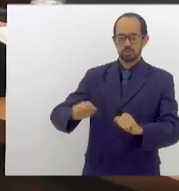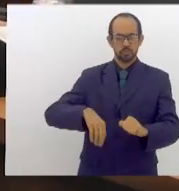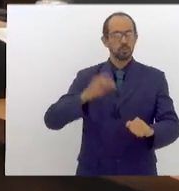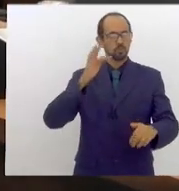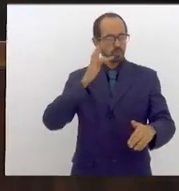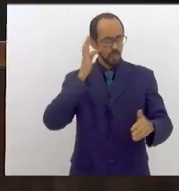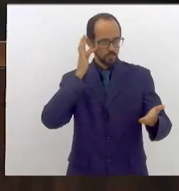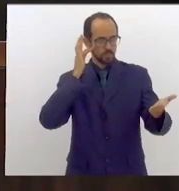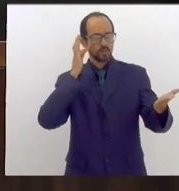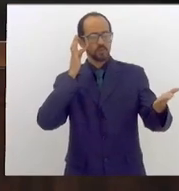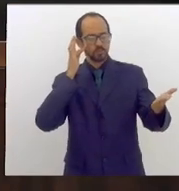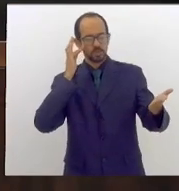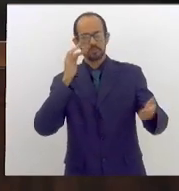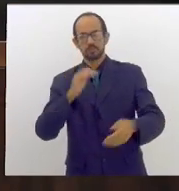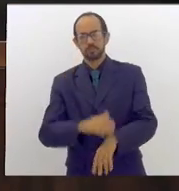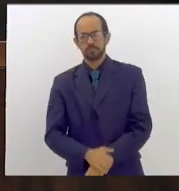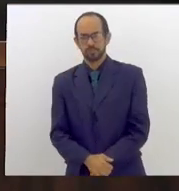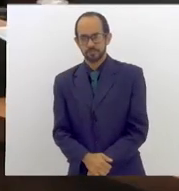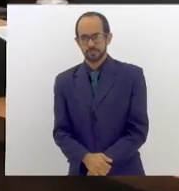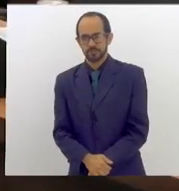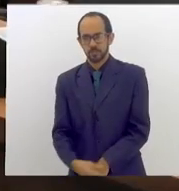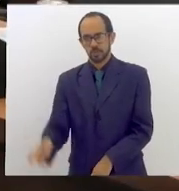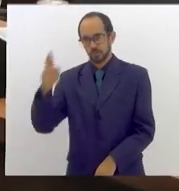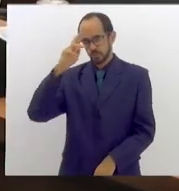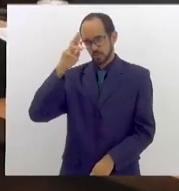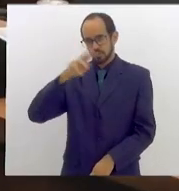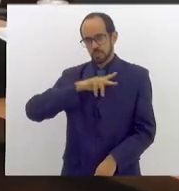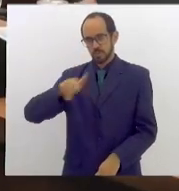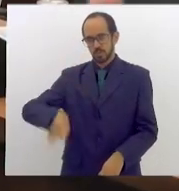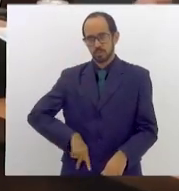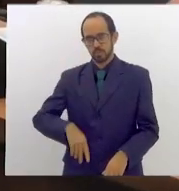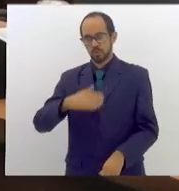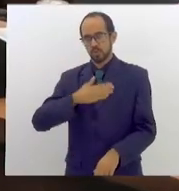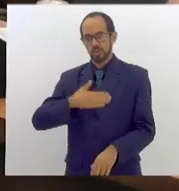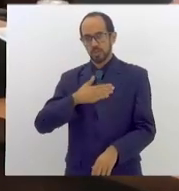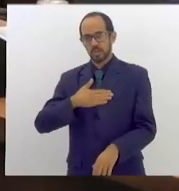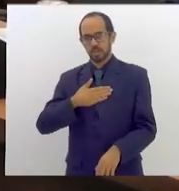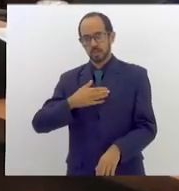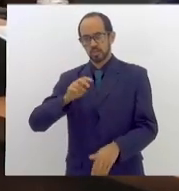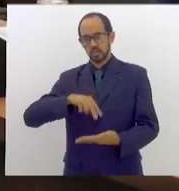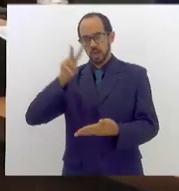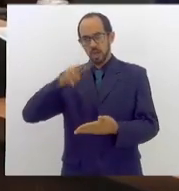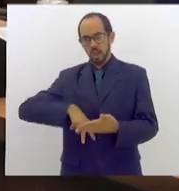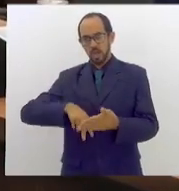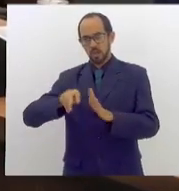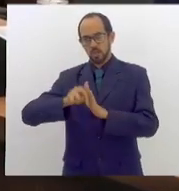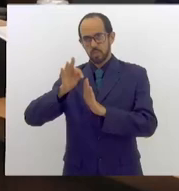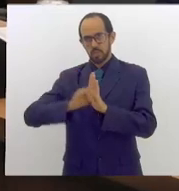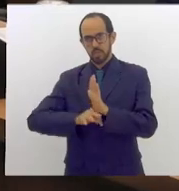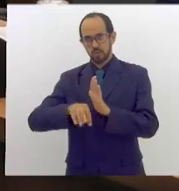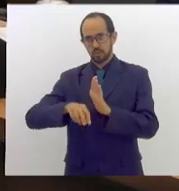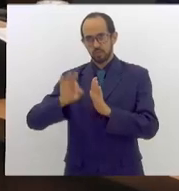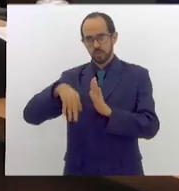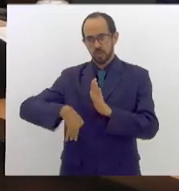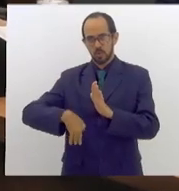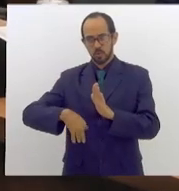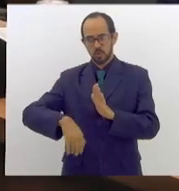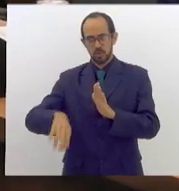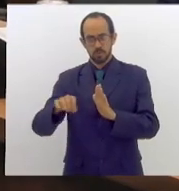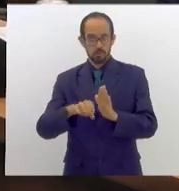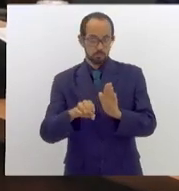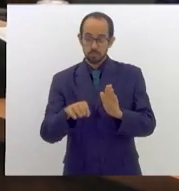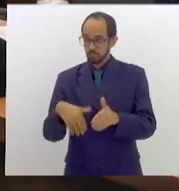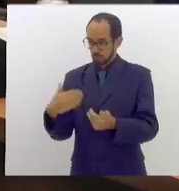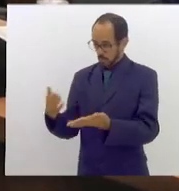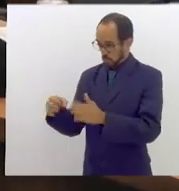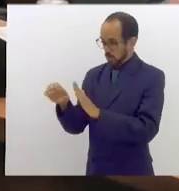Flávio Serafim senhor presidente eu gostaria de ver o texto final do projeto então para poder ver se elas foram